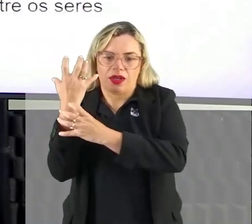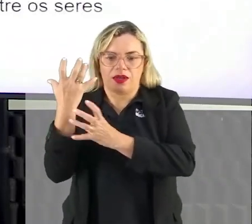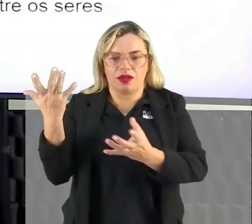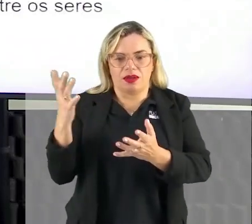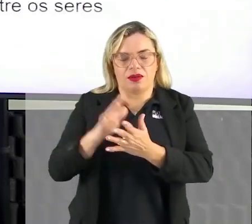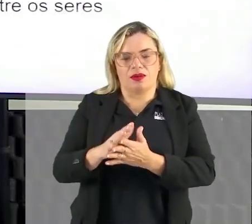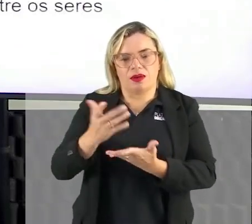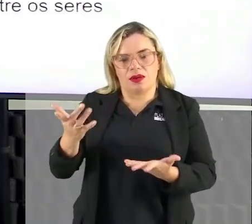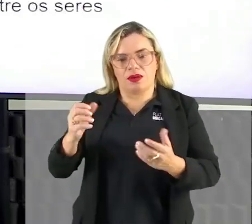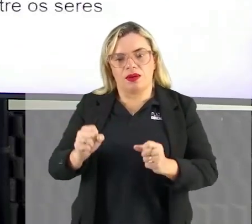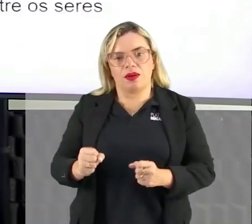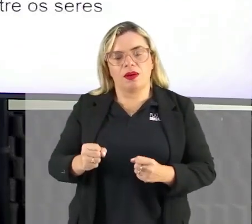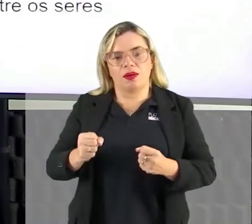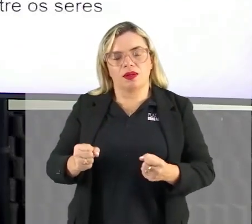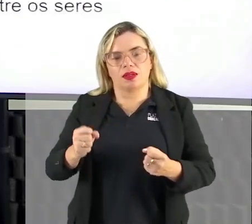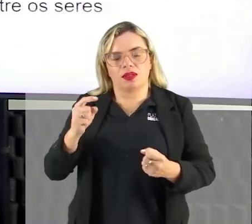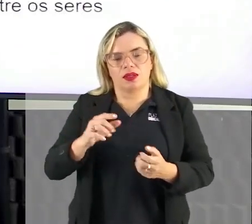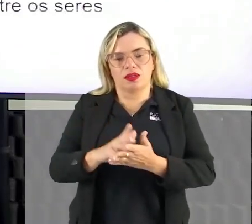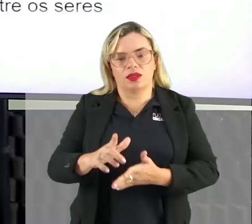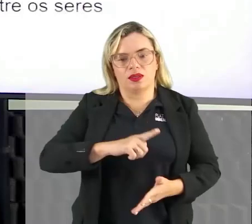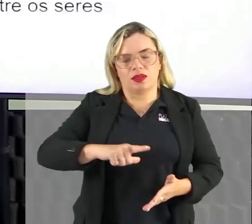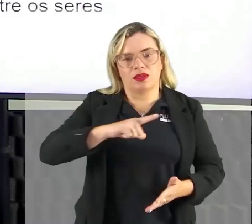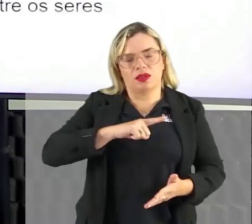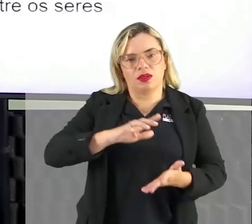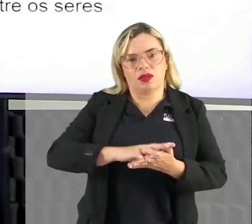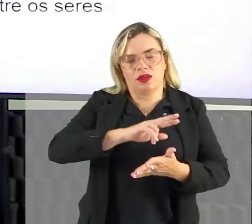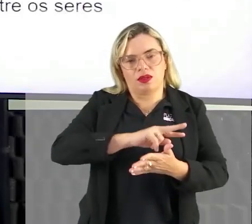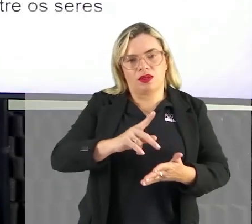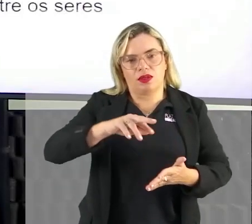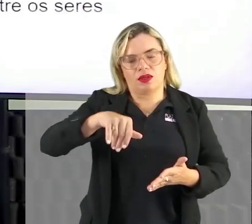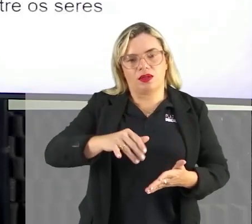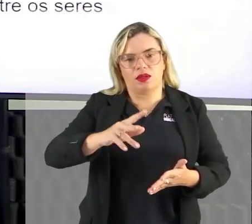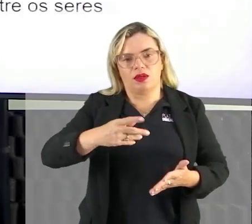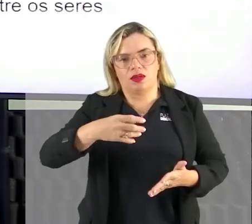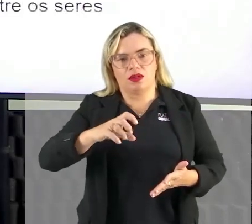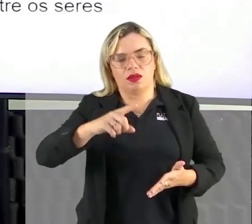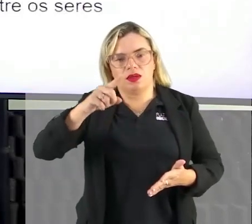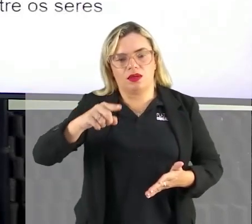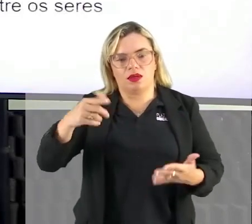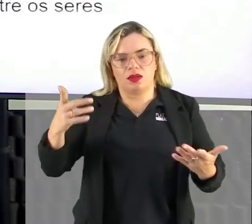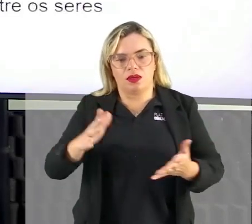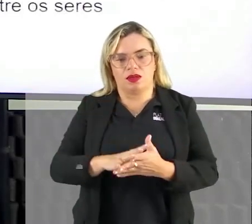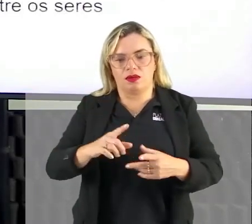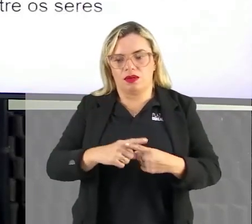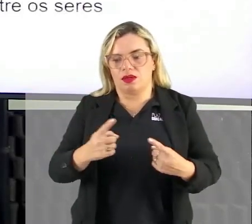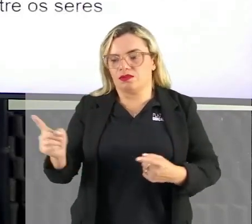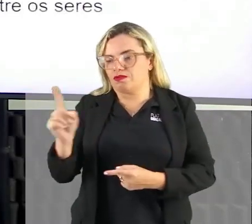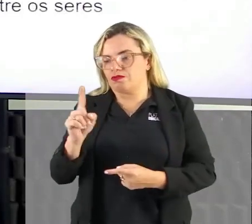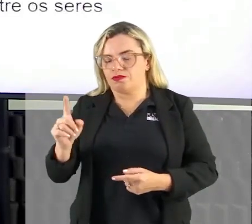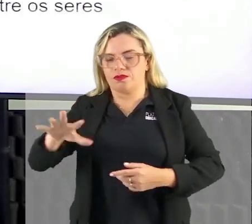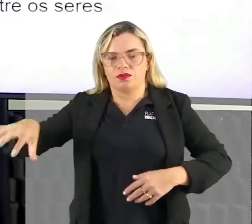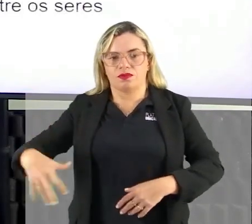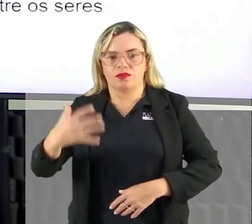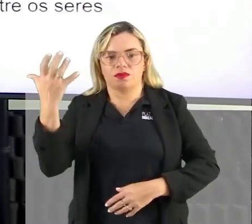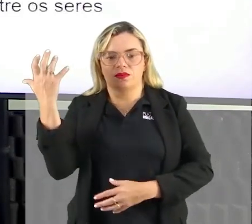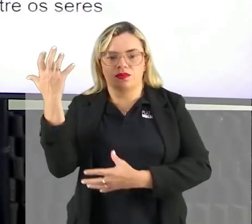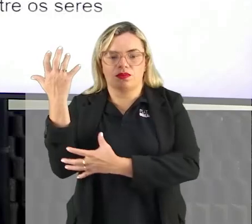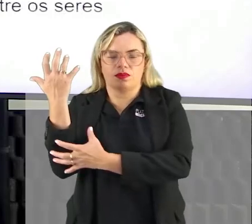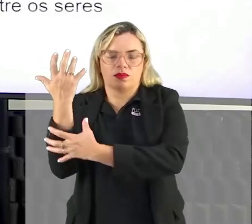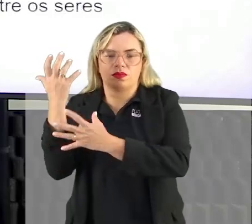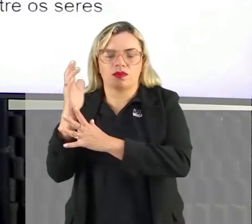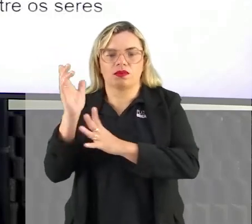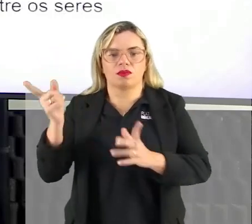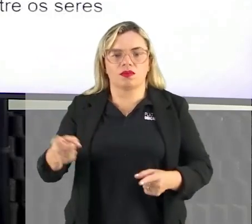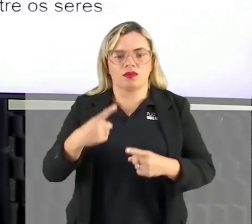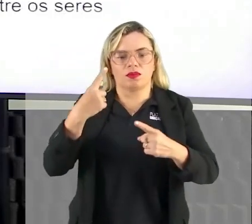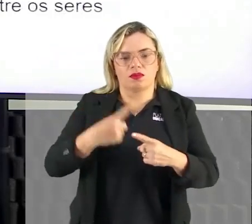espécies nossas aqui, espécies de ipê ou espécies de... mas não jaqueiras. Por quê? Porque